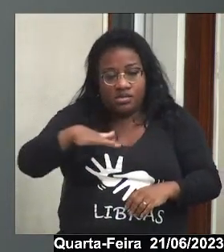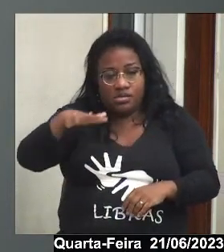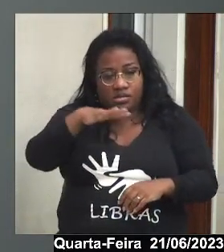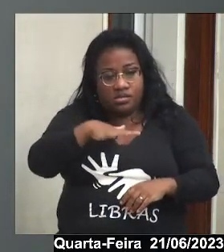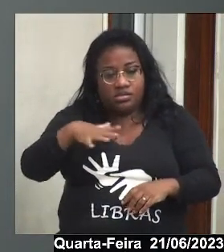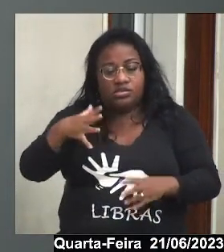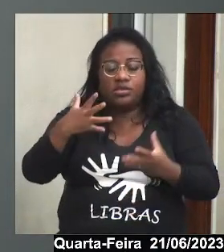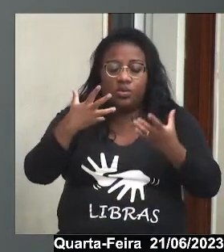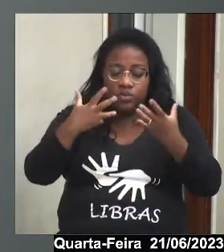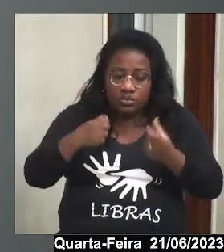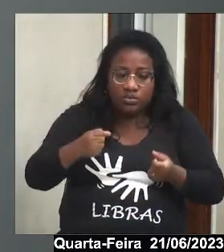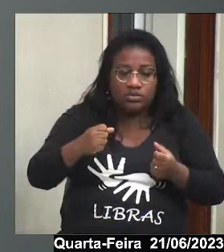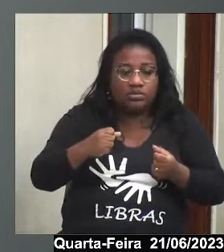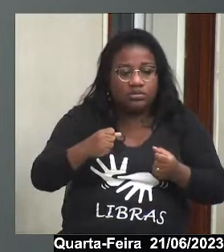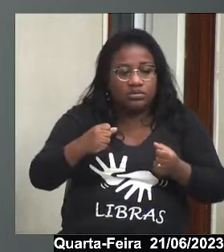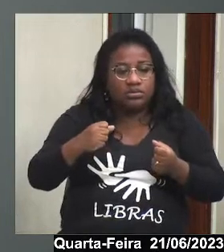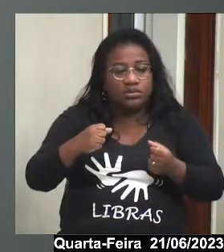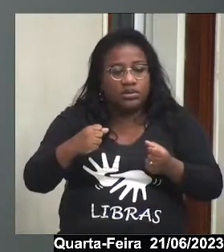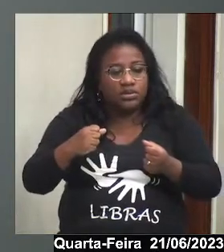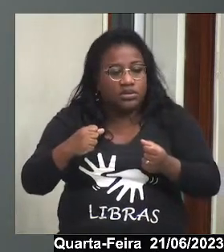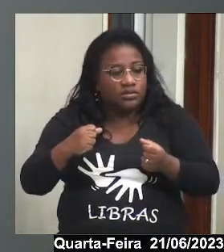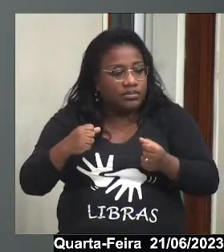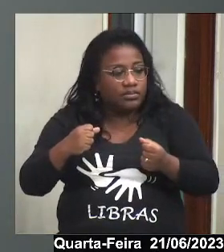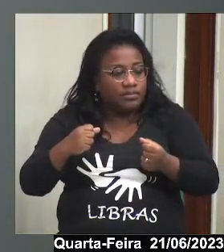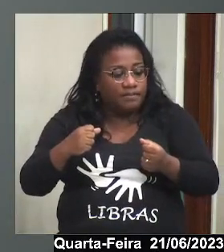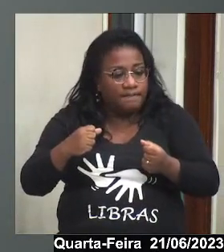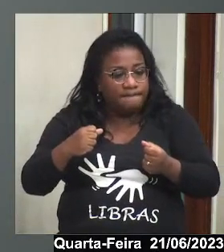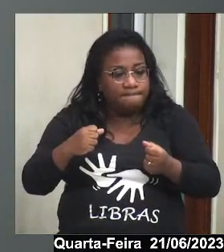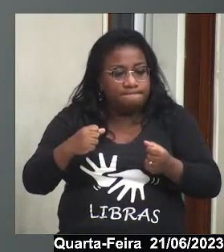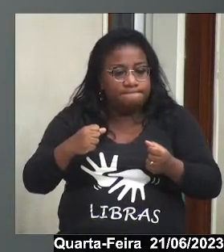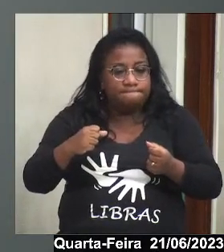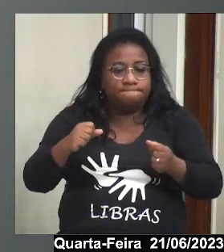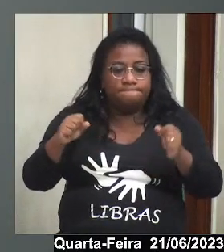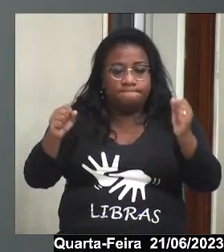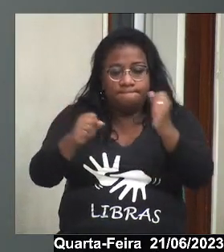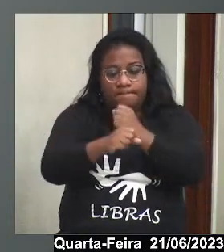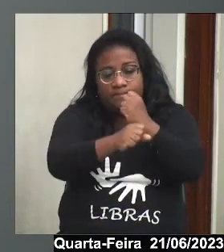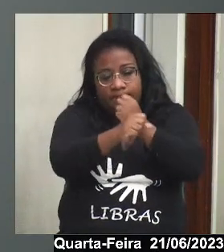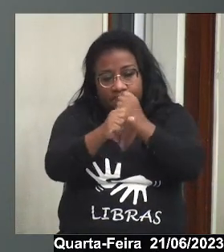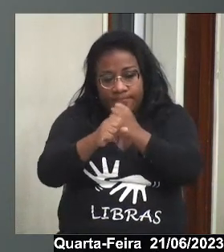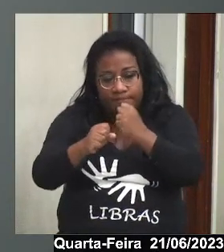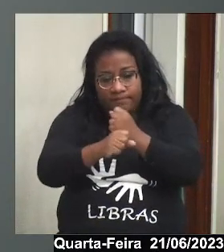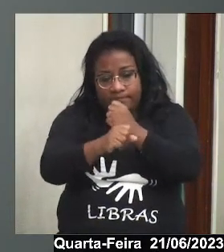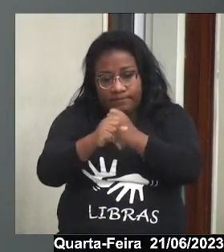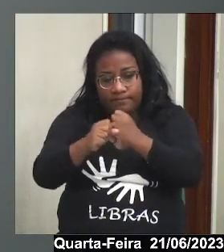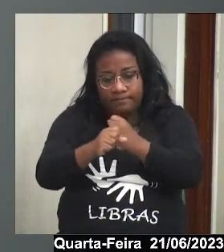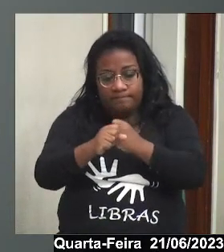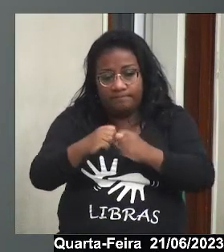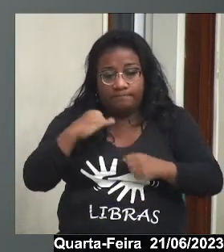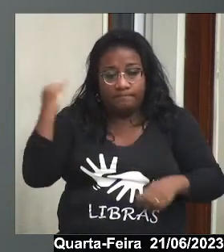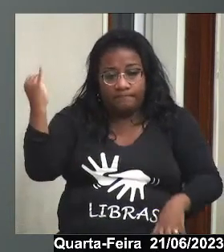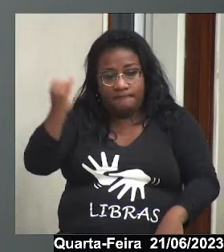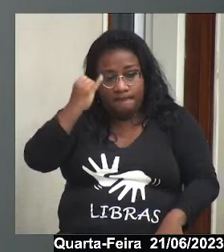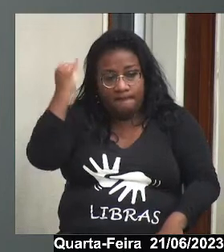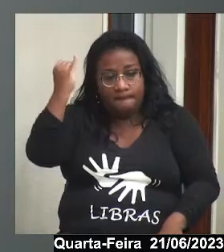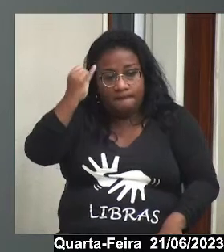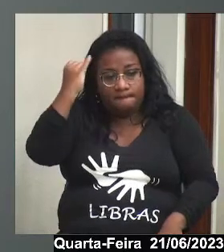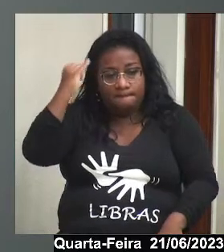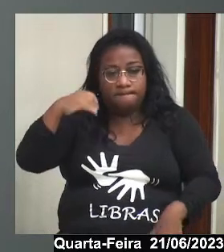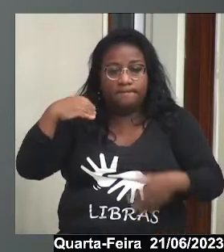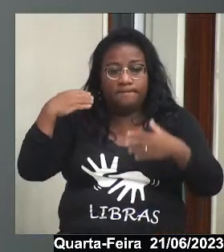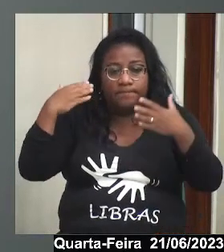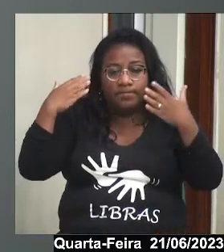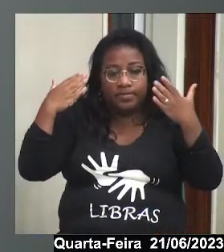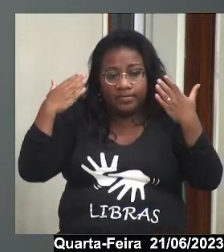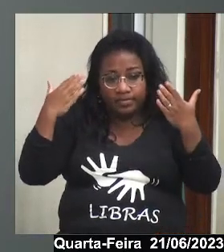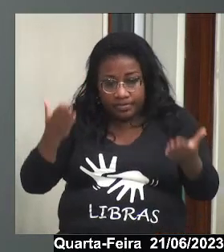e se eu conseguir recurso, vou trazer aqui para Embu das Artes para poder executar essa obra, que é de grande importância, o mais breve possível.